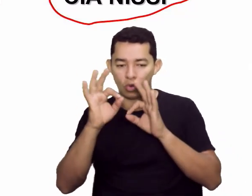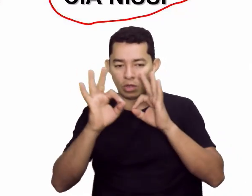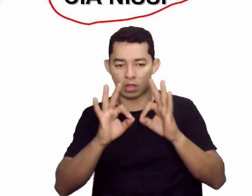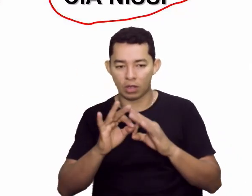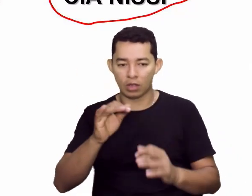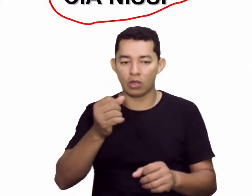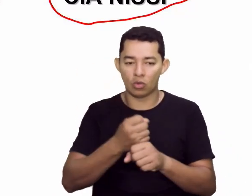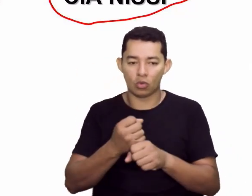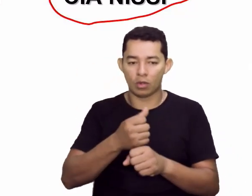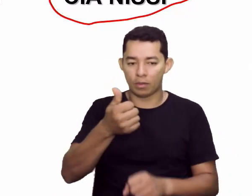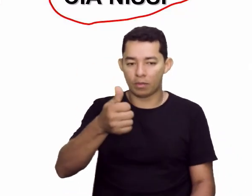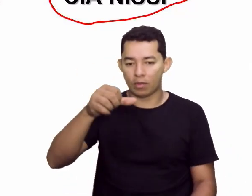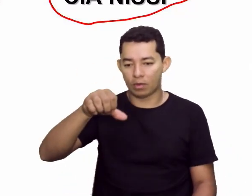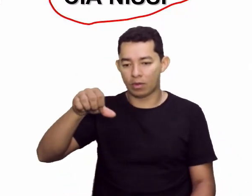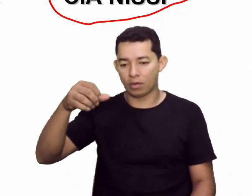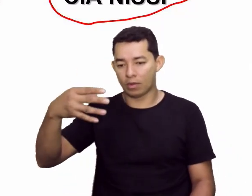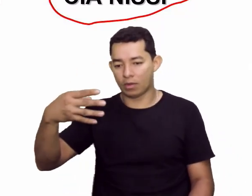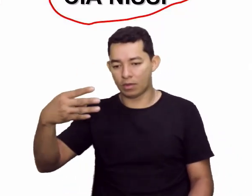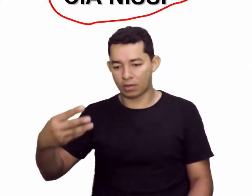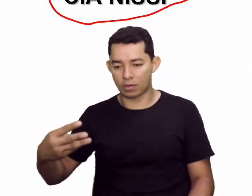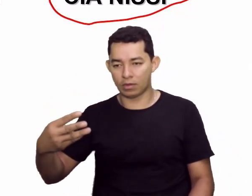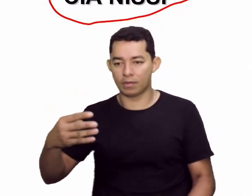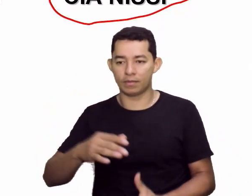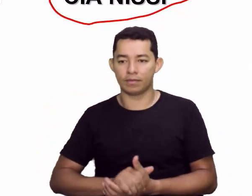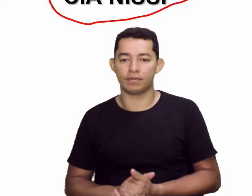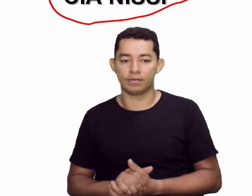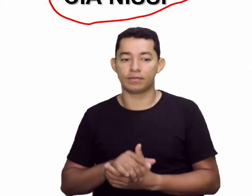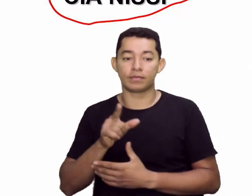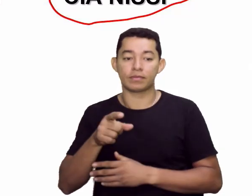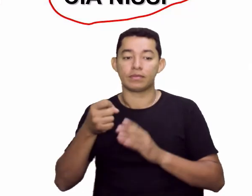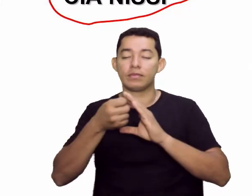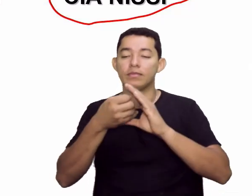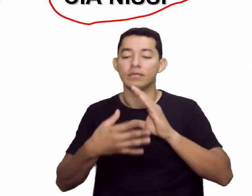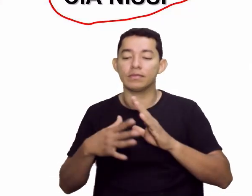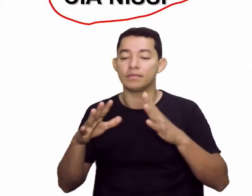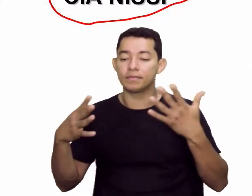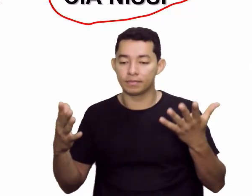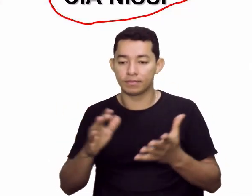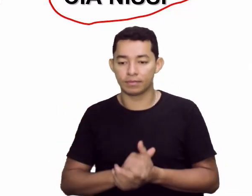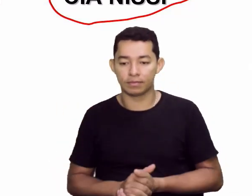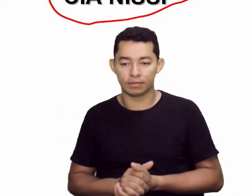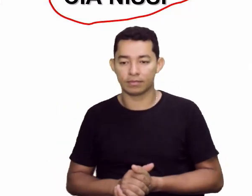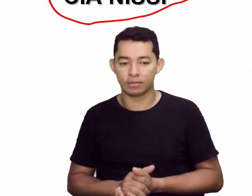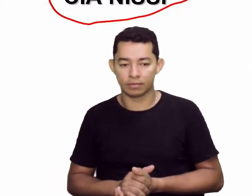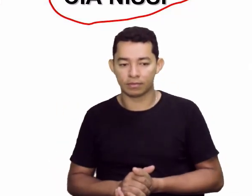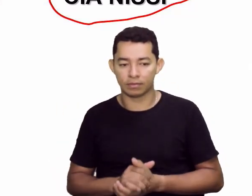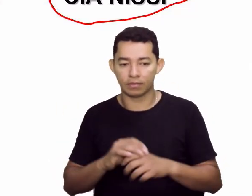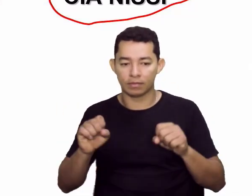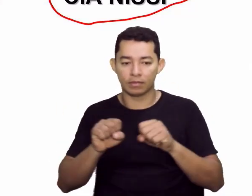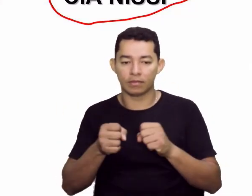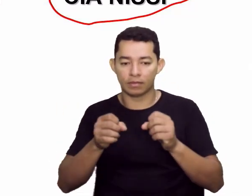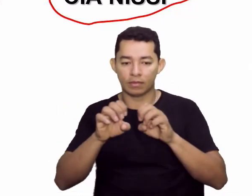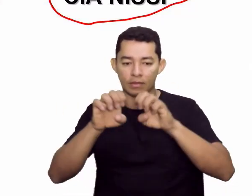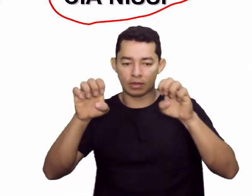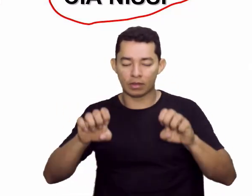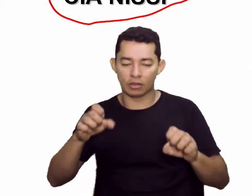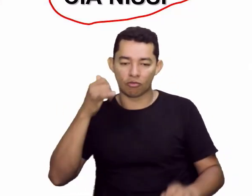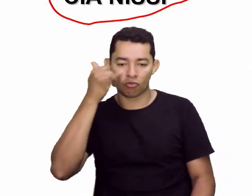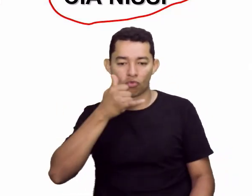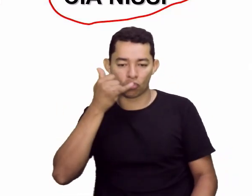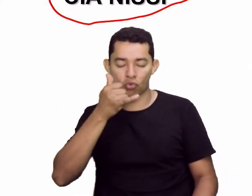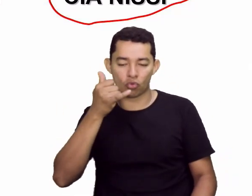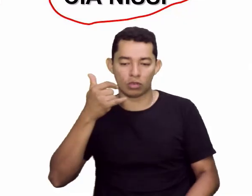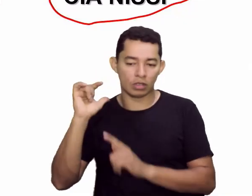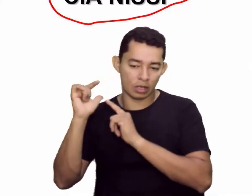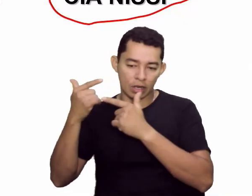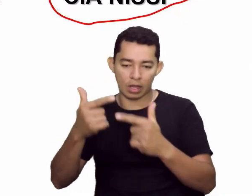marcando a modernidade teatral do país. E as características? A quebra de estruturas narrativas